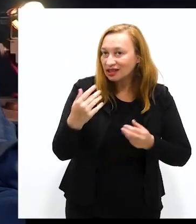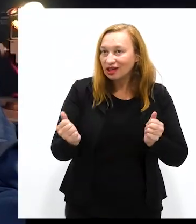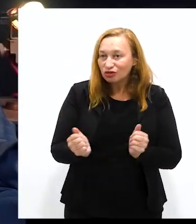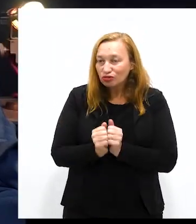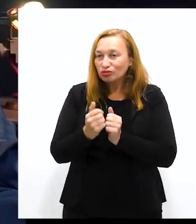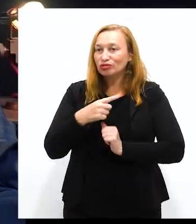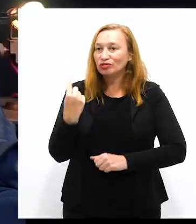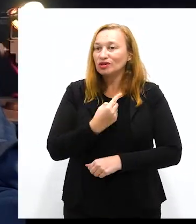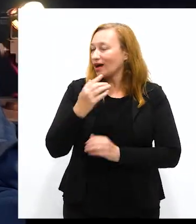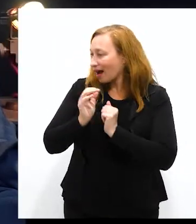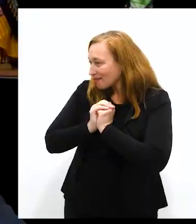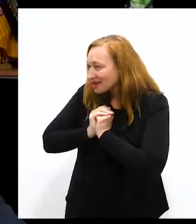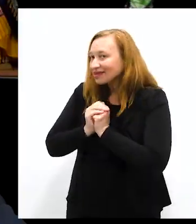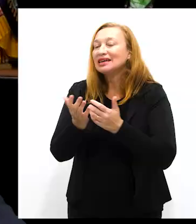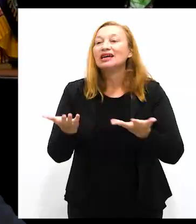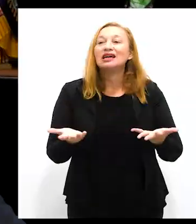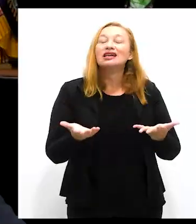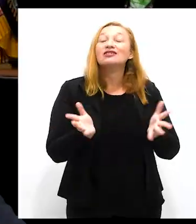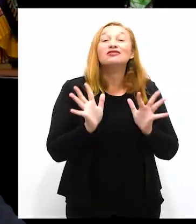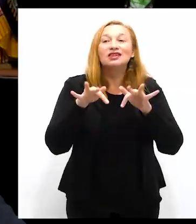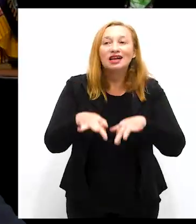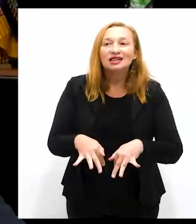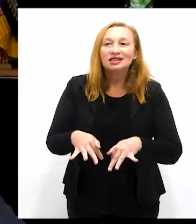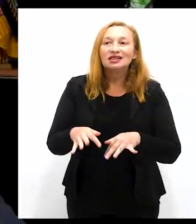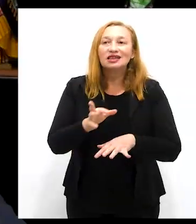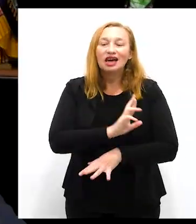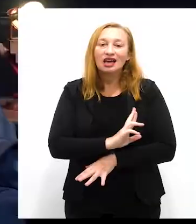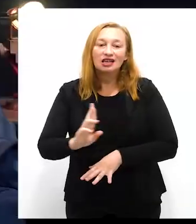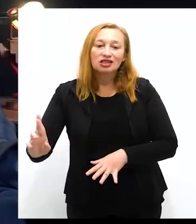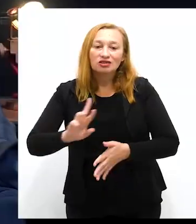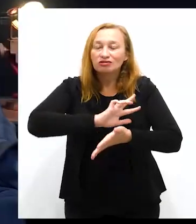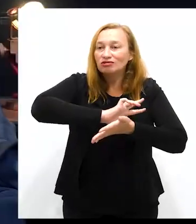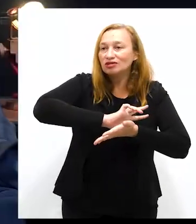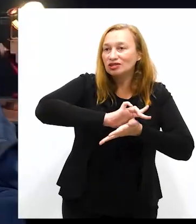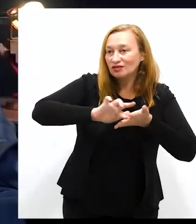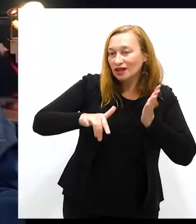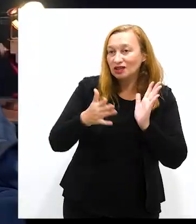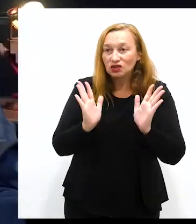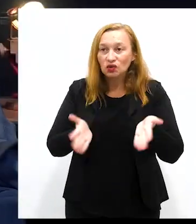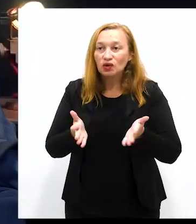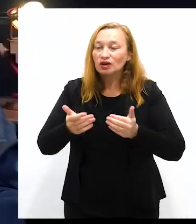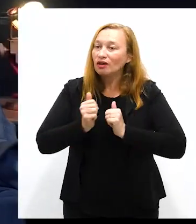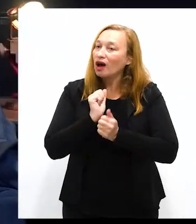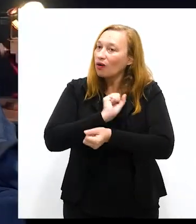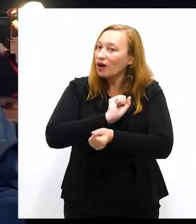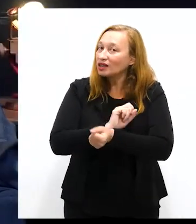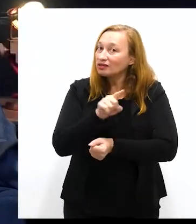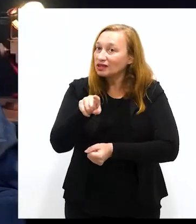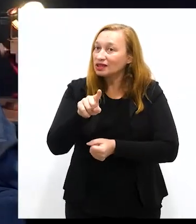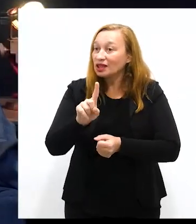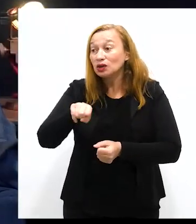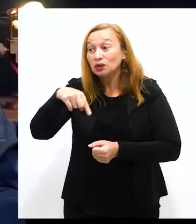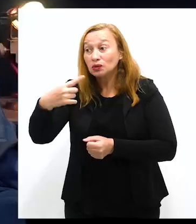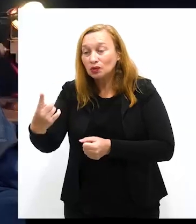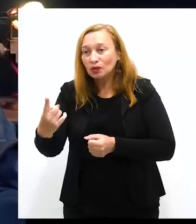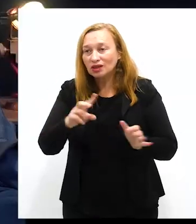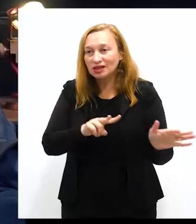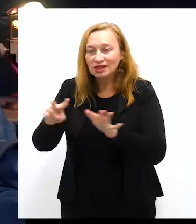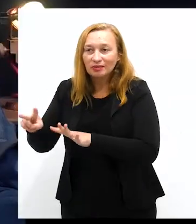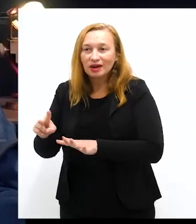você estar aqui com a gente. Amém. Muito obrigado. Amém. Bem, encerramos aqui o Rei Ligare de hoje e eu